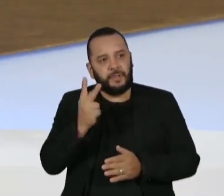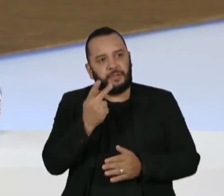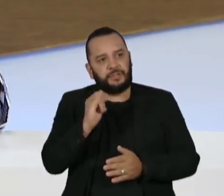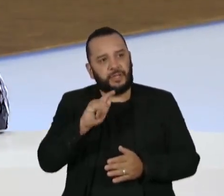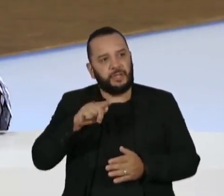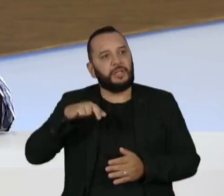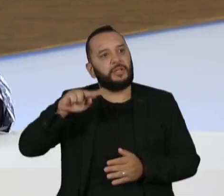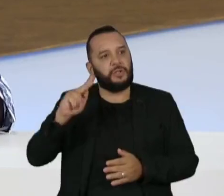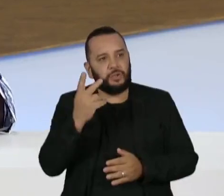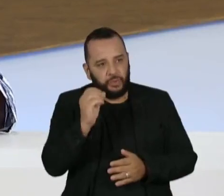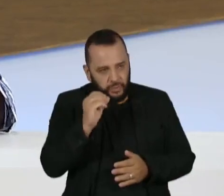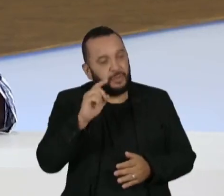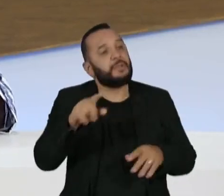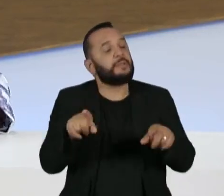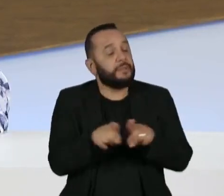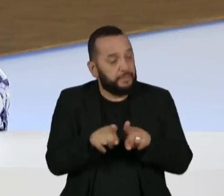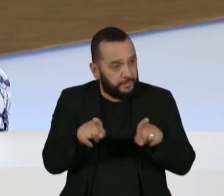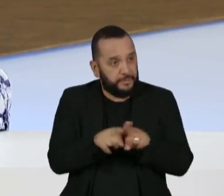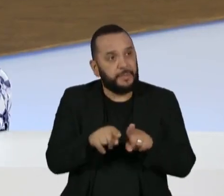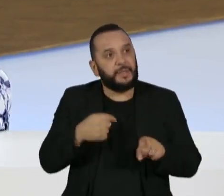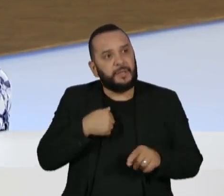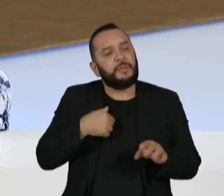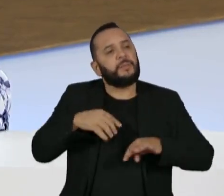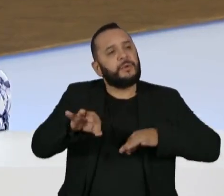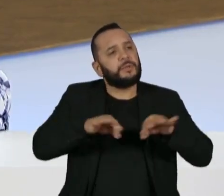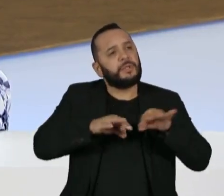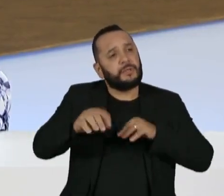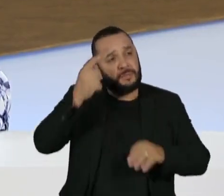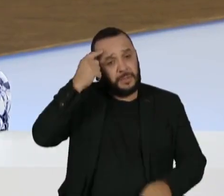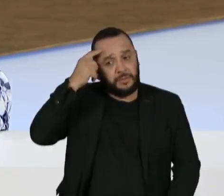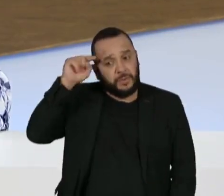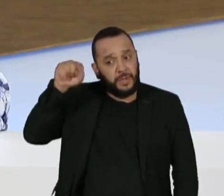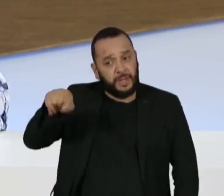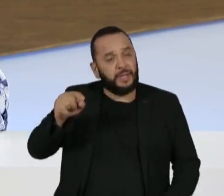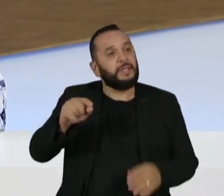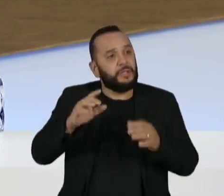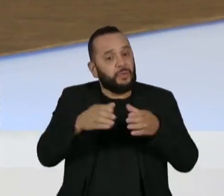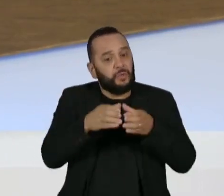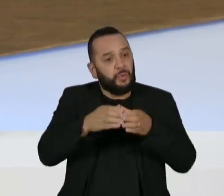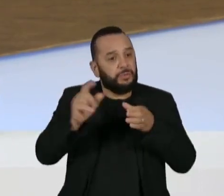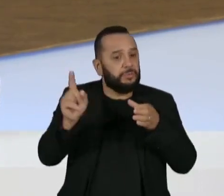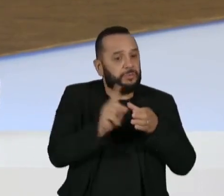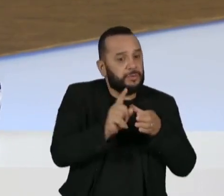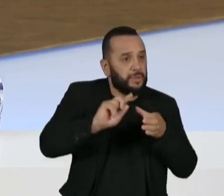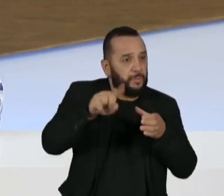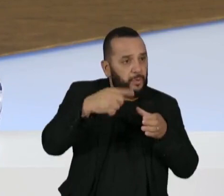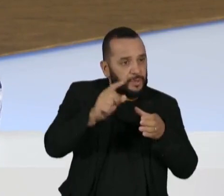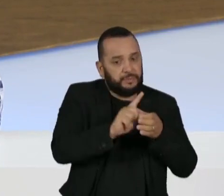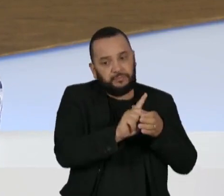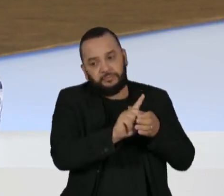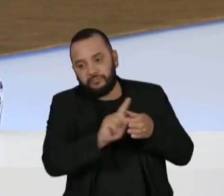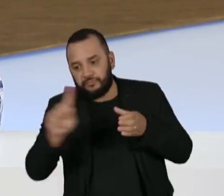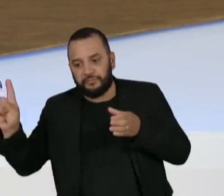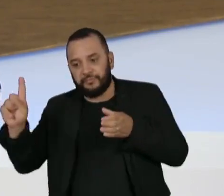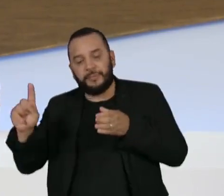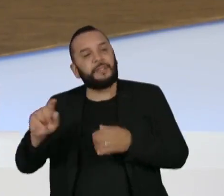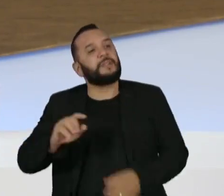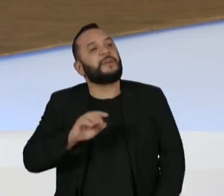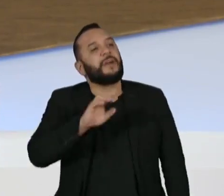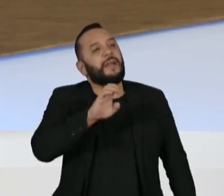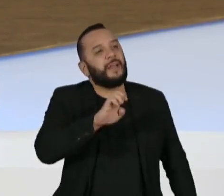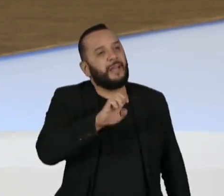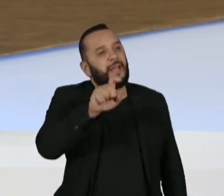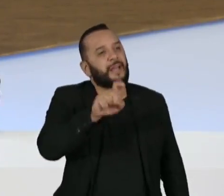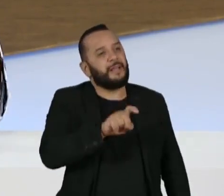projeto que também parece ter pensado o Thiaguinho para a carreira solo. Eu quero saber o que fez o Exalta resistir e por